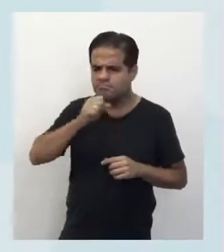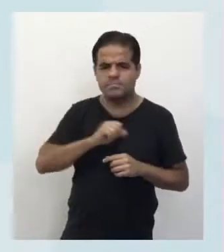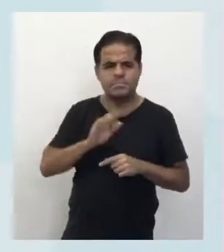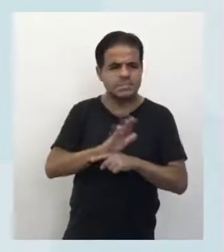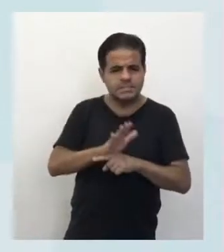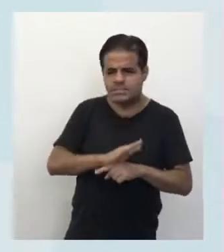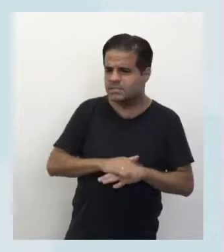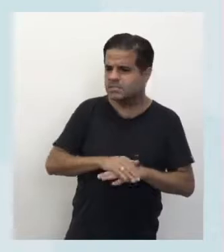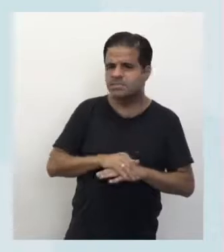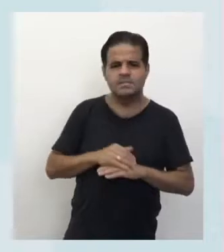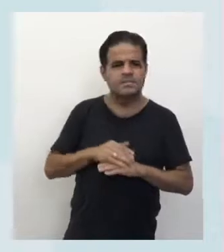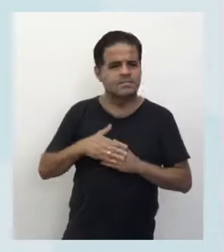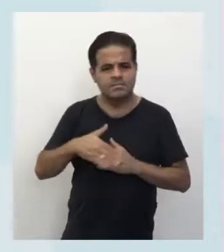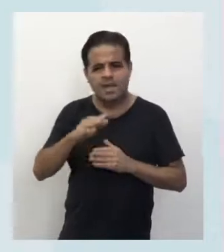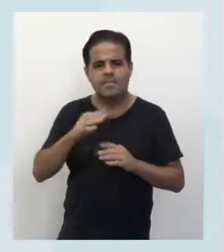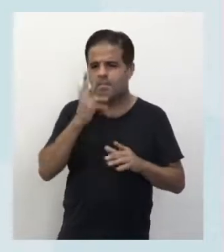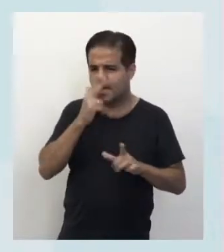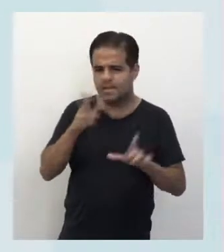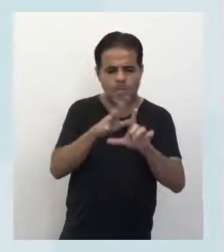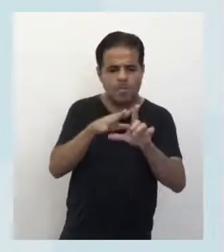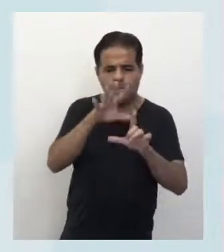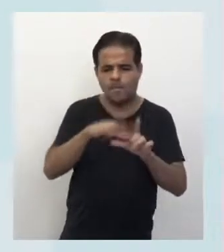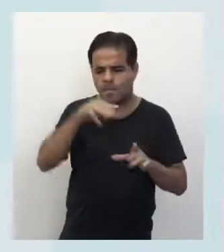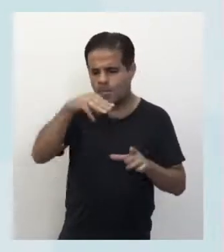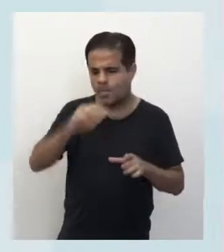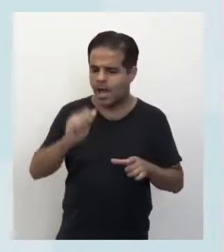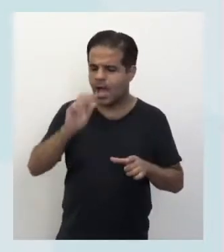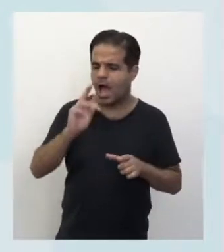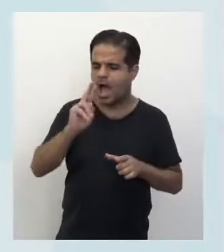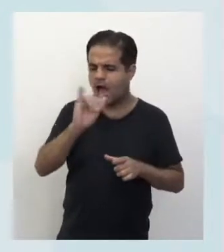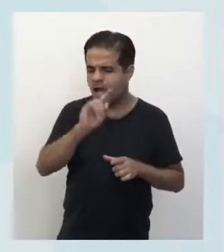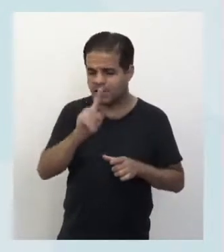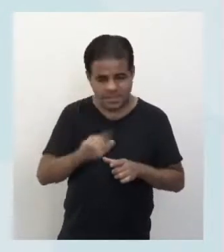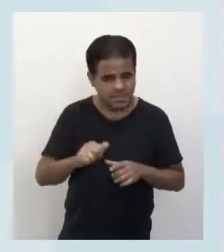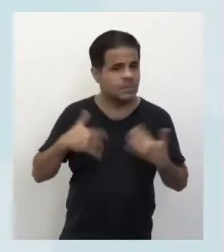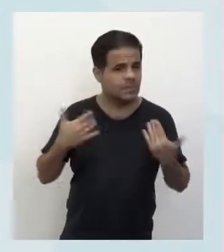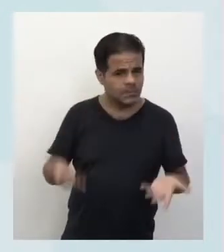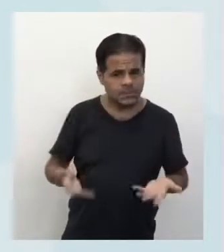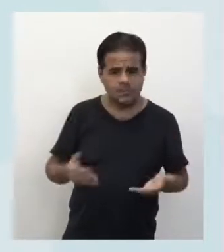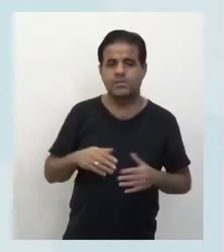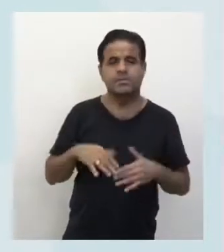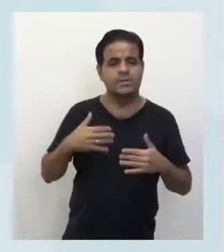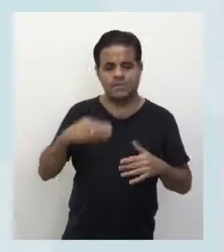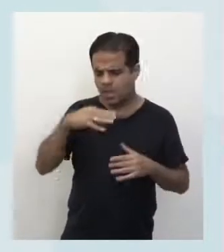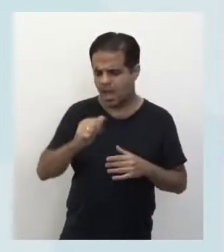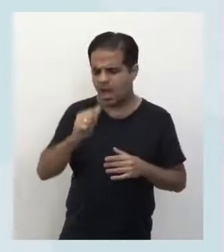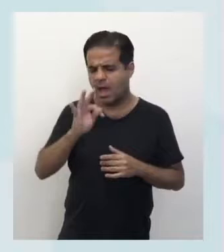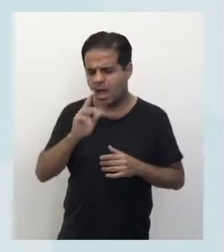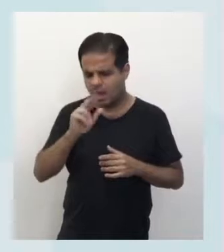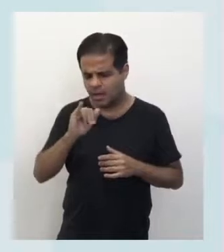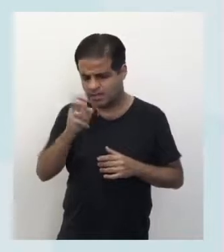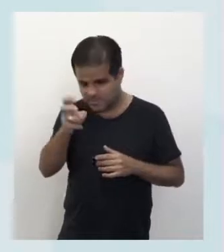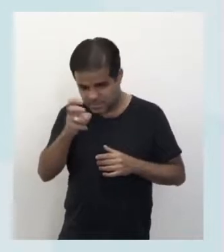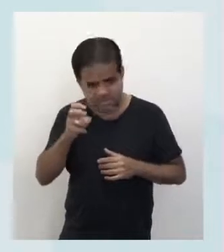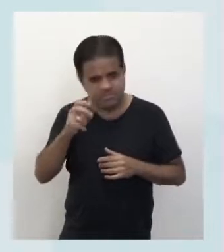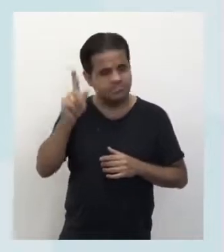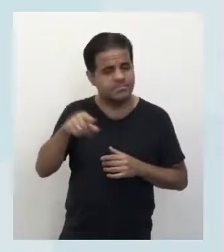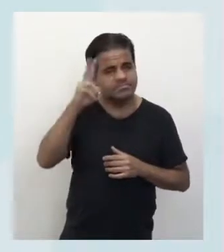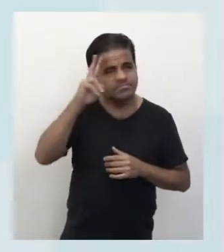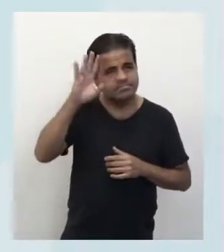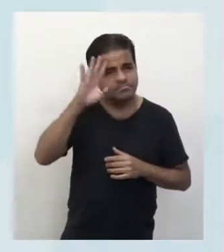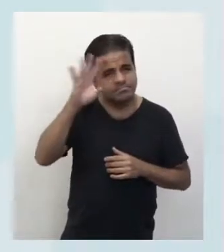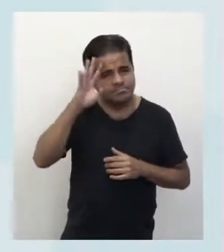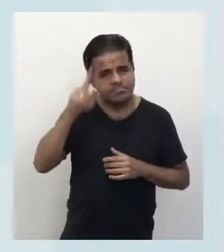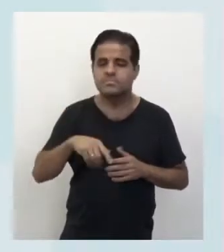filme, mais o Matrix, né? Esse óculos aí, ó, esse fundo, né? Então, a gente pode pensar nessa questão. Quando vocês